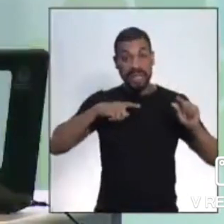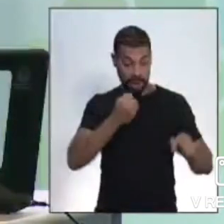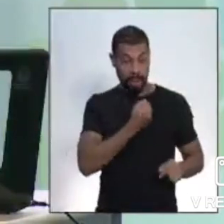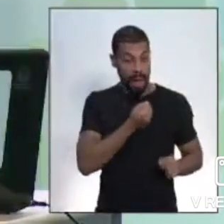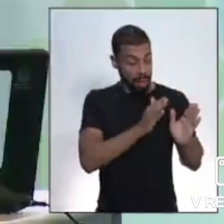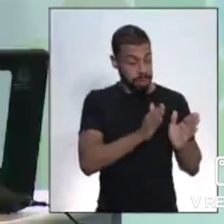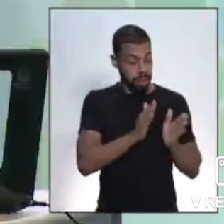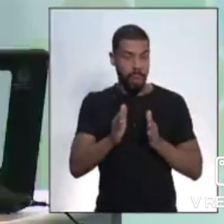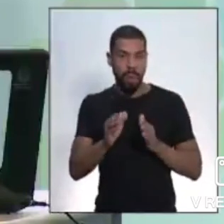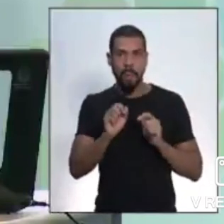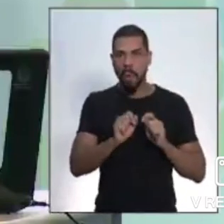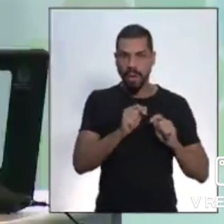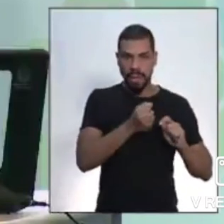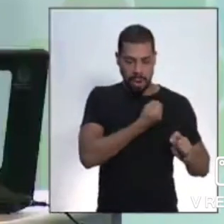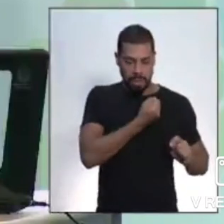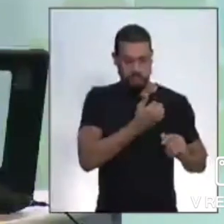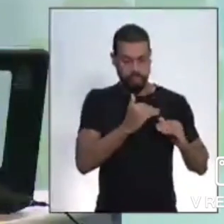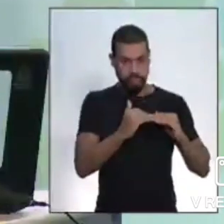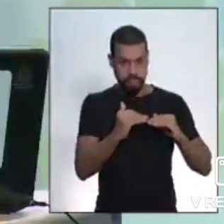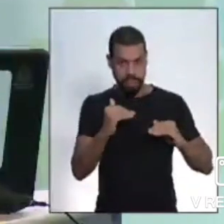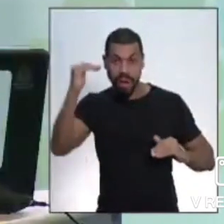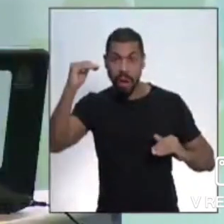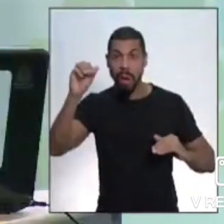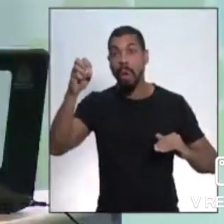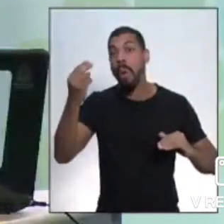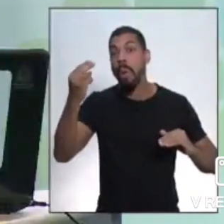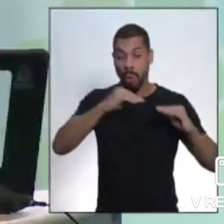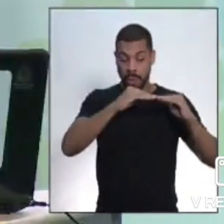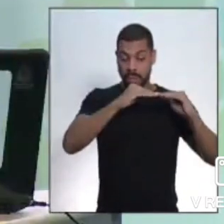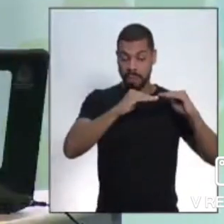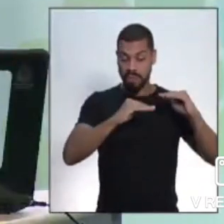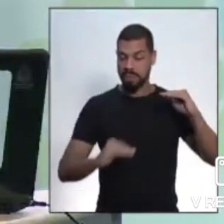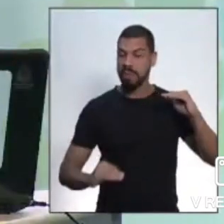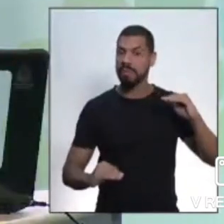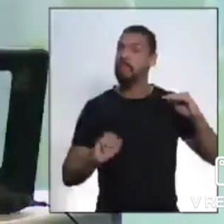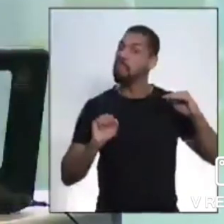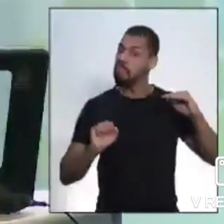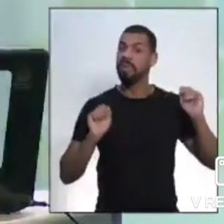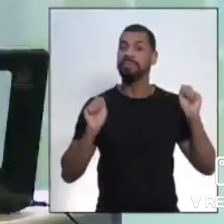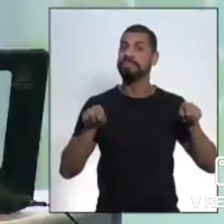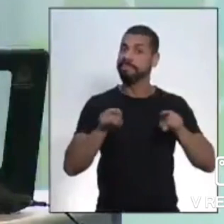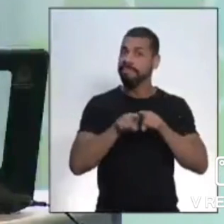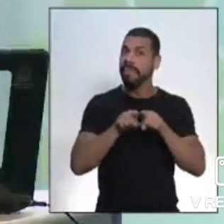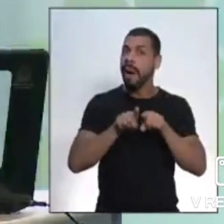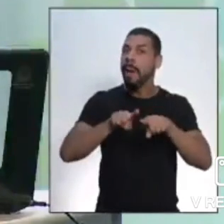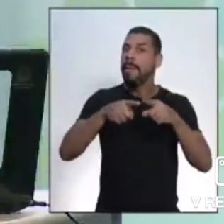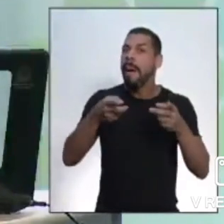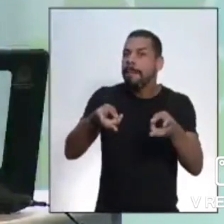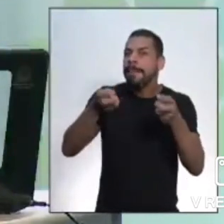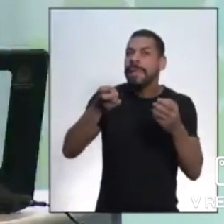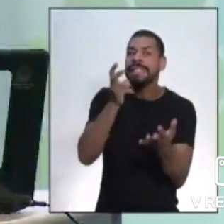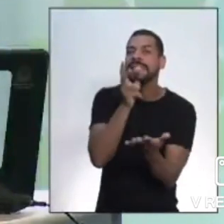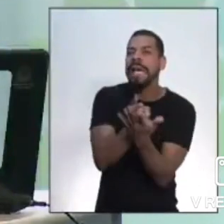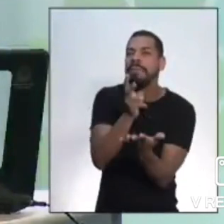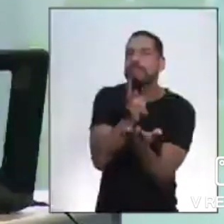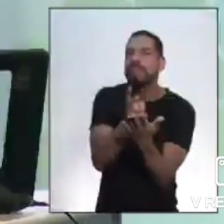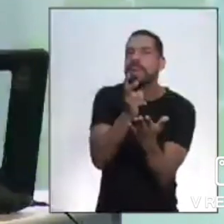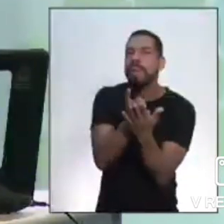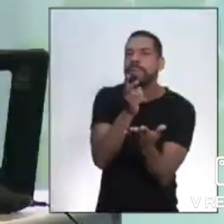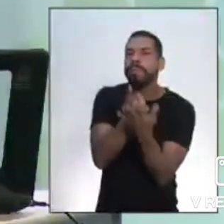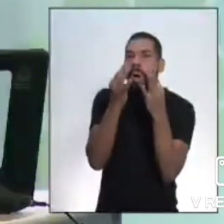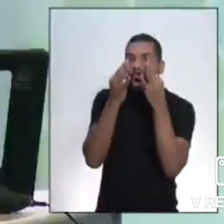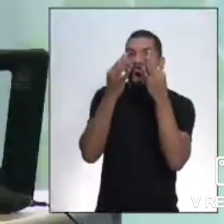pode ser crescente ou decrescente, nós vamos falar mais isso nas próximas aulas, mas nós temos que identificar sempre qual que é